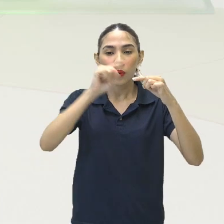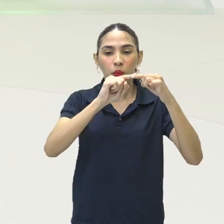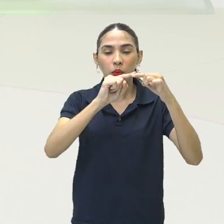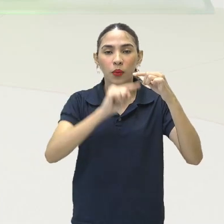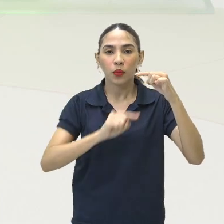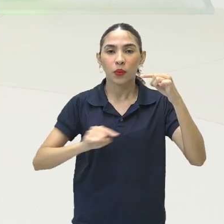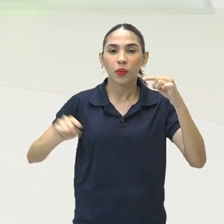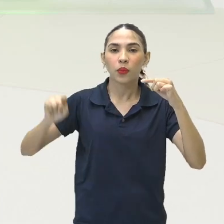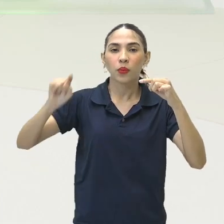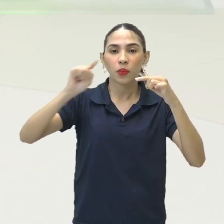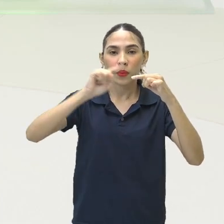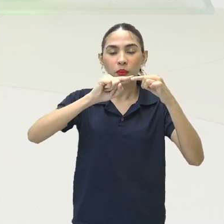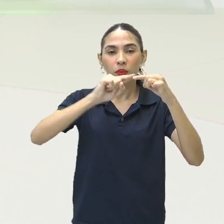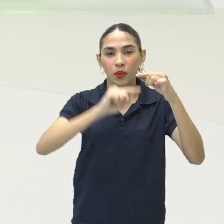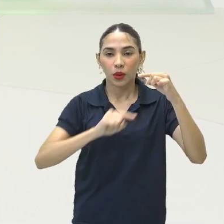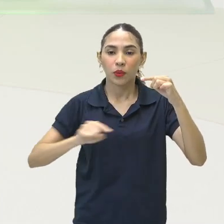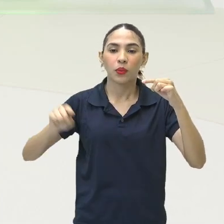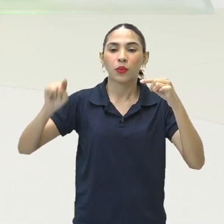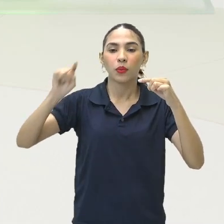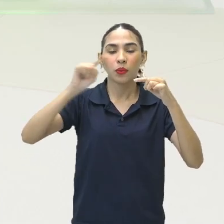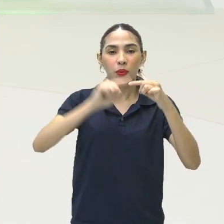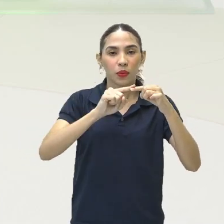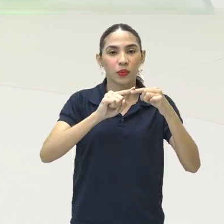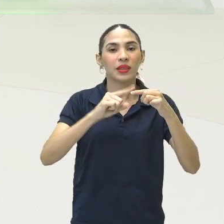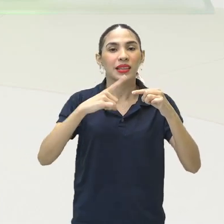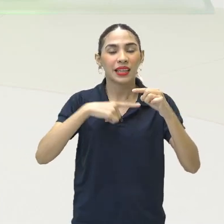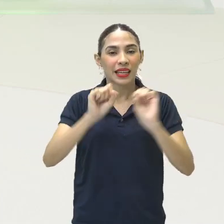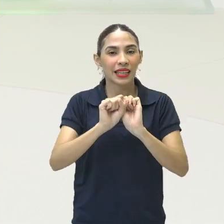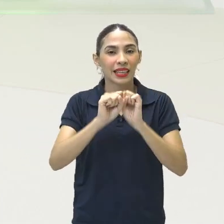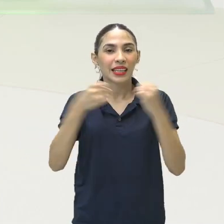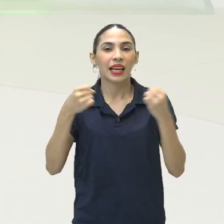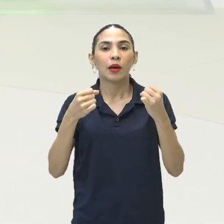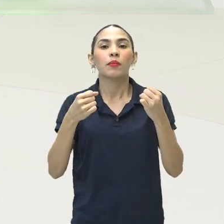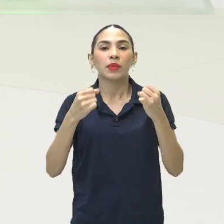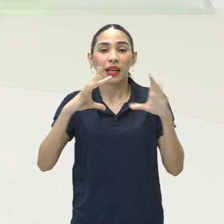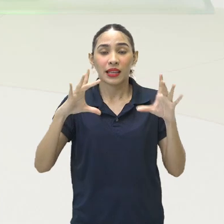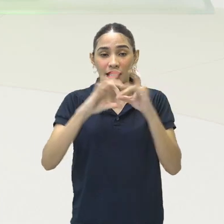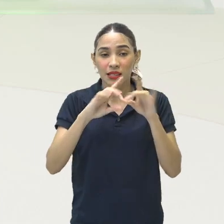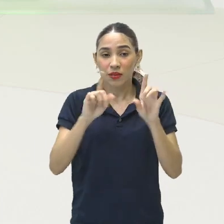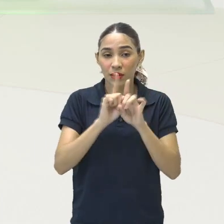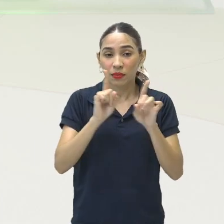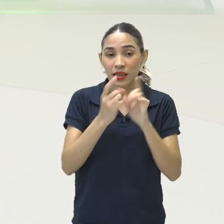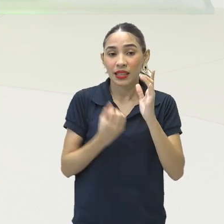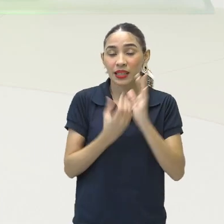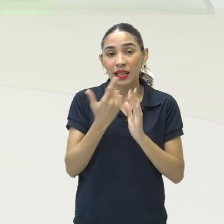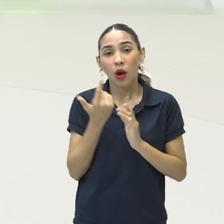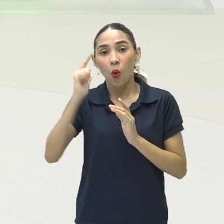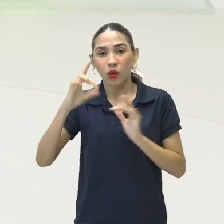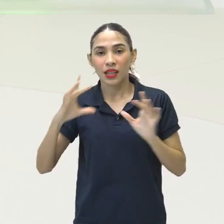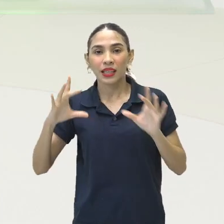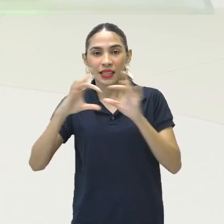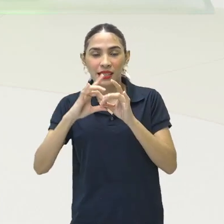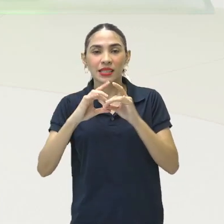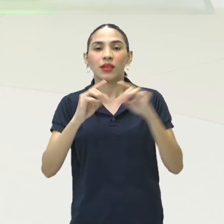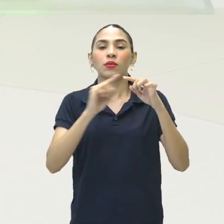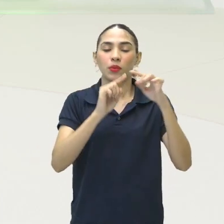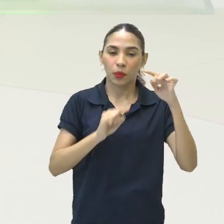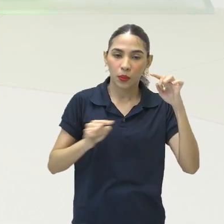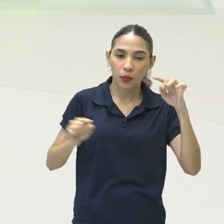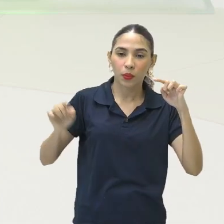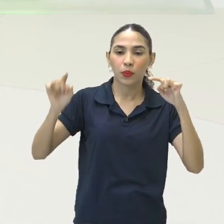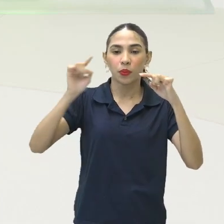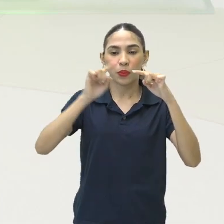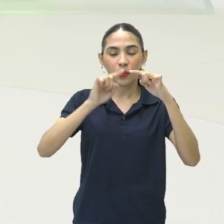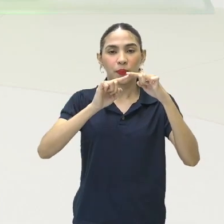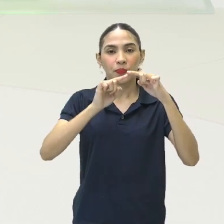de ressonância, em que ocorre ali quebra de ligação, forma uma nova ligação e fica alternando. Só